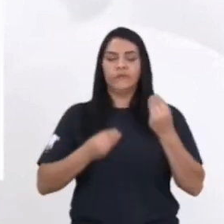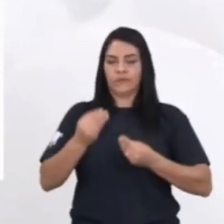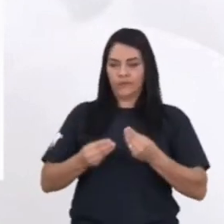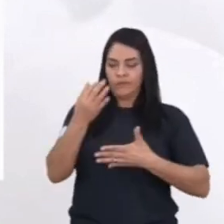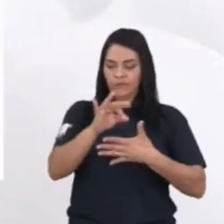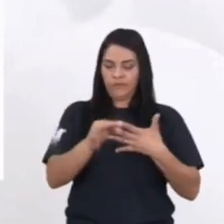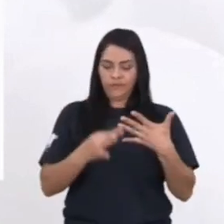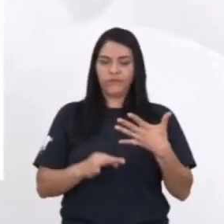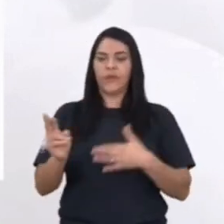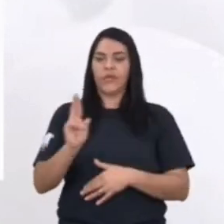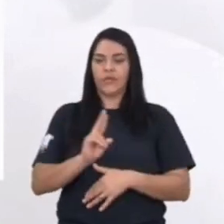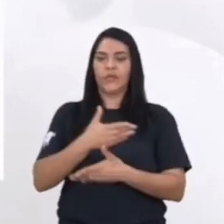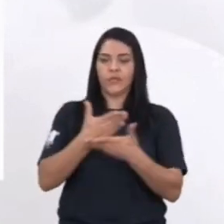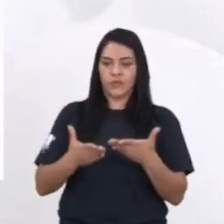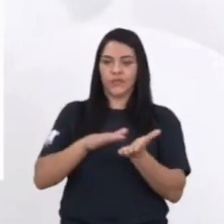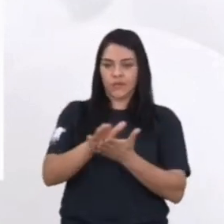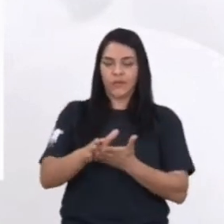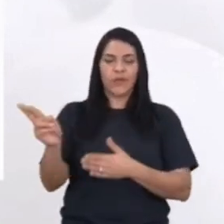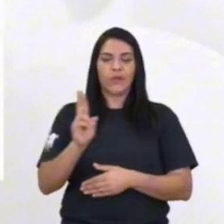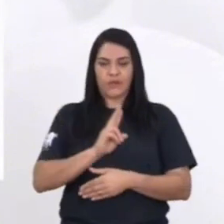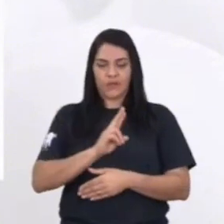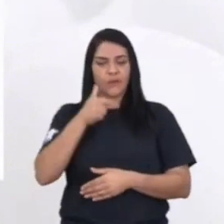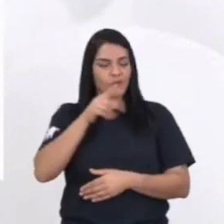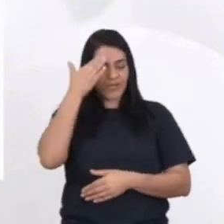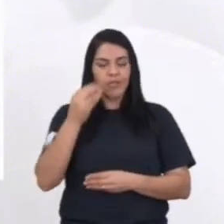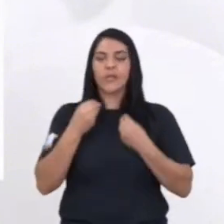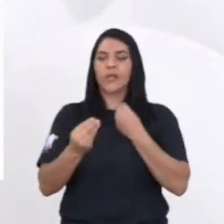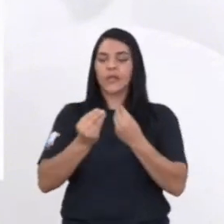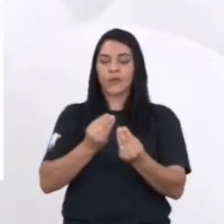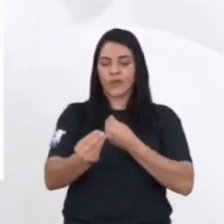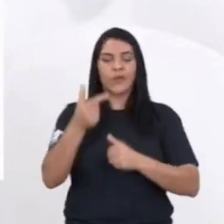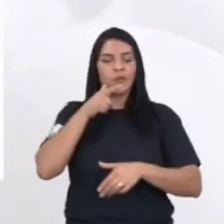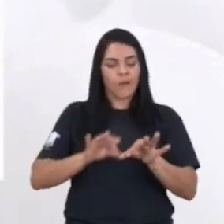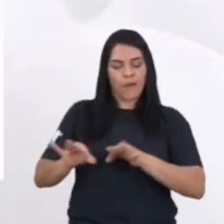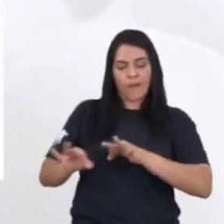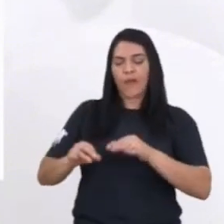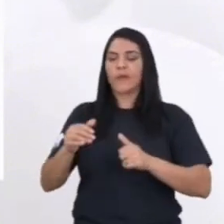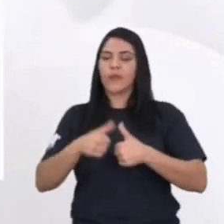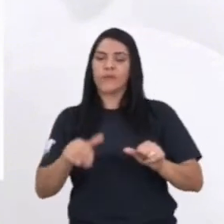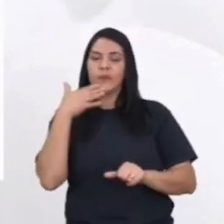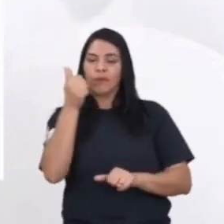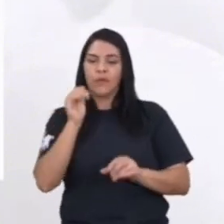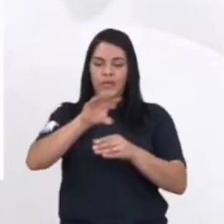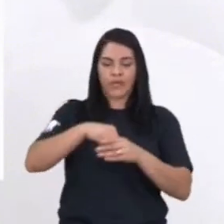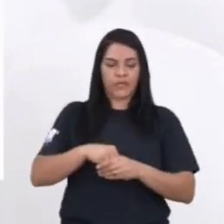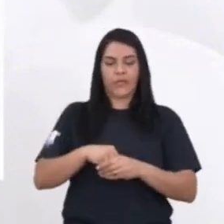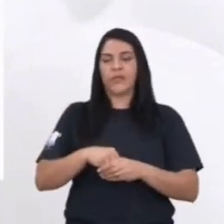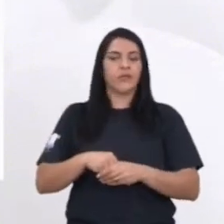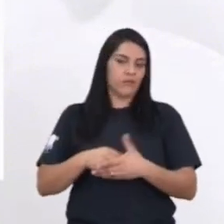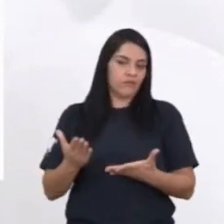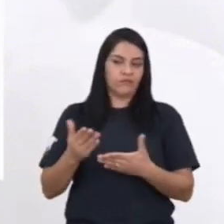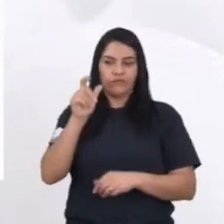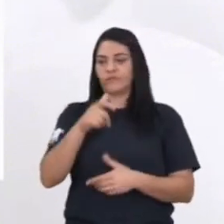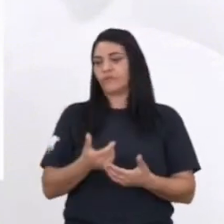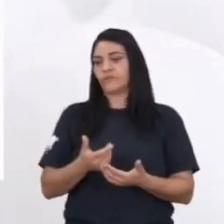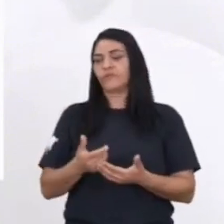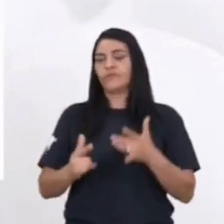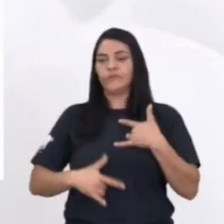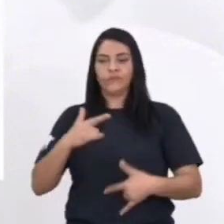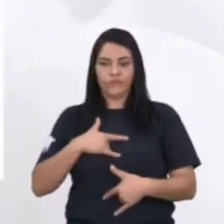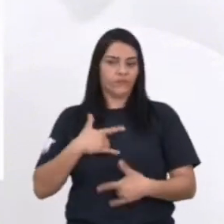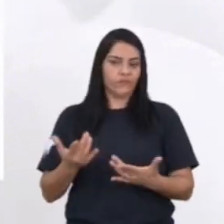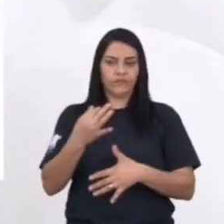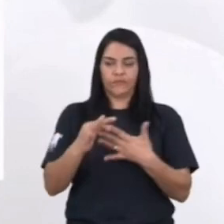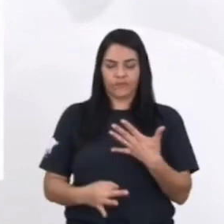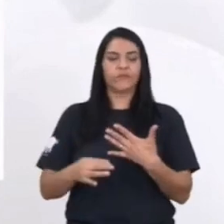está corrigindo determinadas respostas. Então, a gente envia uma resposta para entender qual que vai ser a devolução dele e ajustar para que fique o melhor possível dentro do que um assistente de correção consegue fazer pra gente aqui. Então,